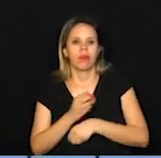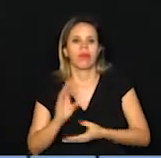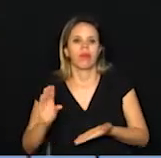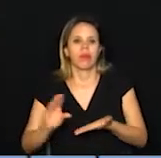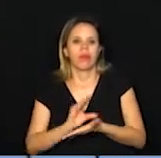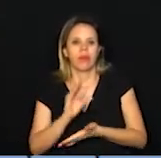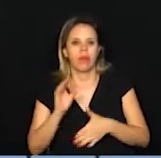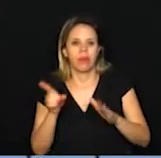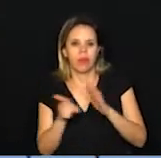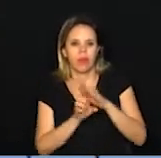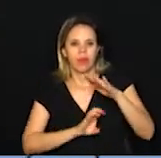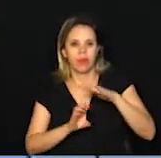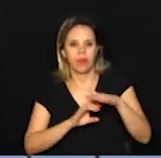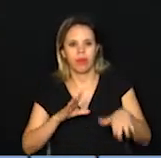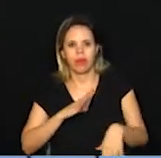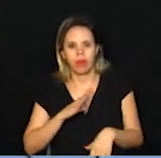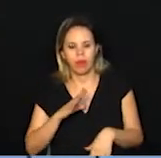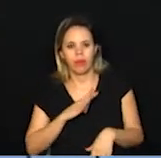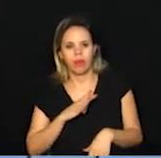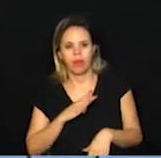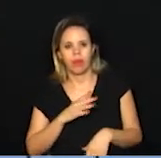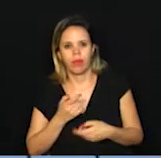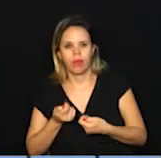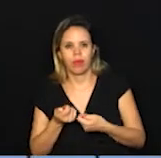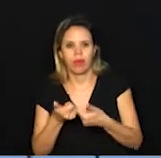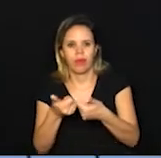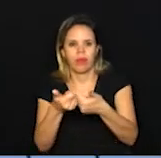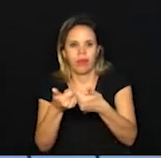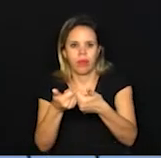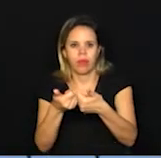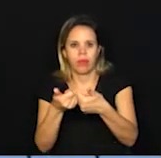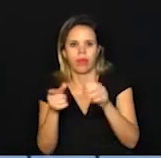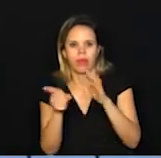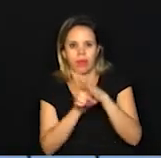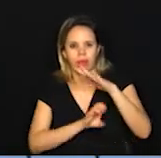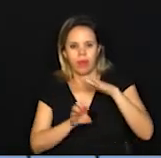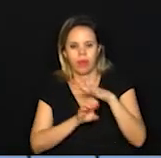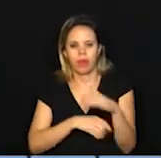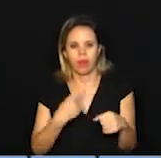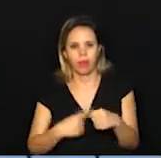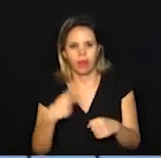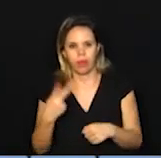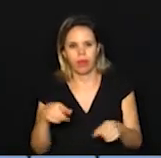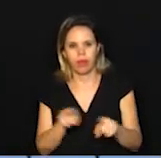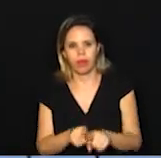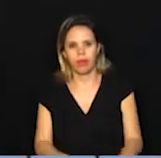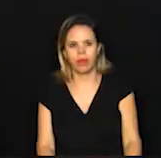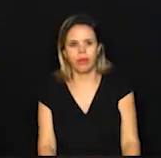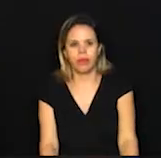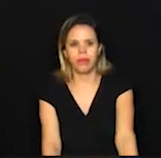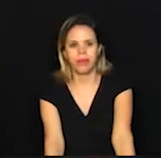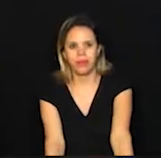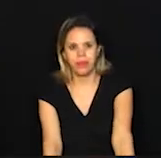para empresários da cidade, o que vai beneficiar os empresários daquela região também.